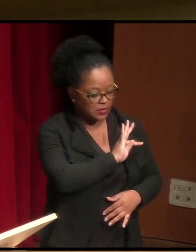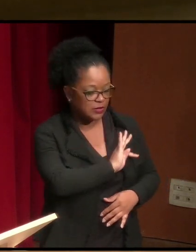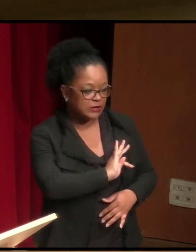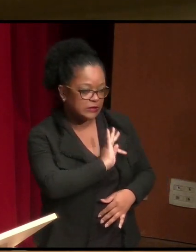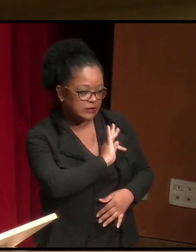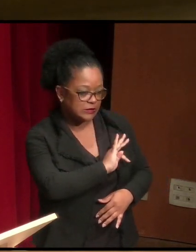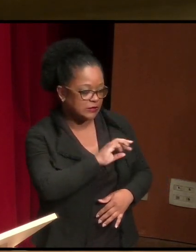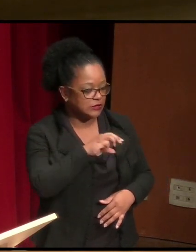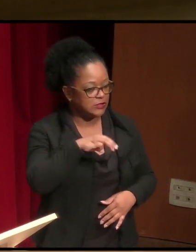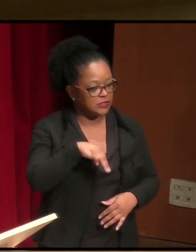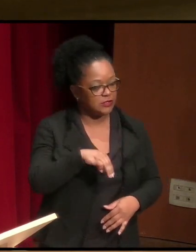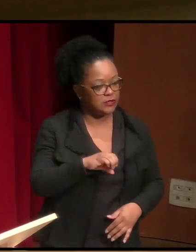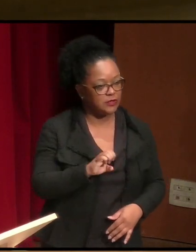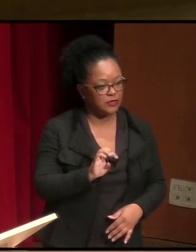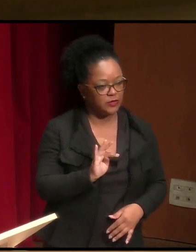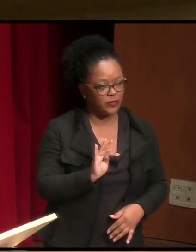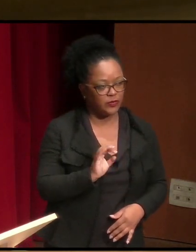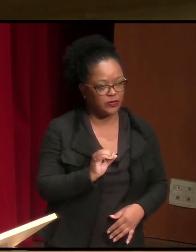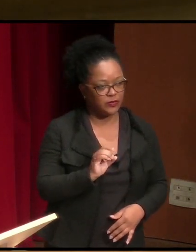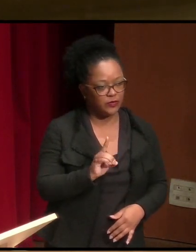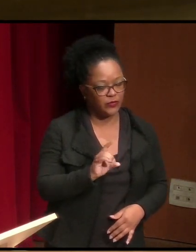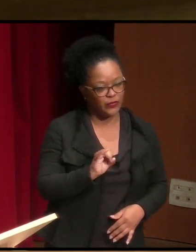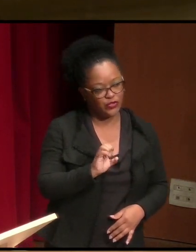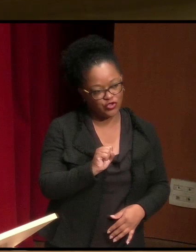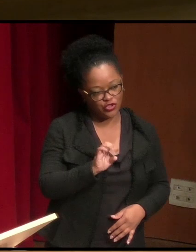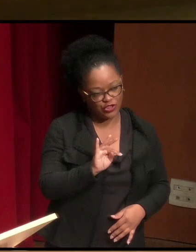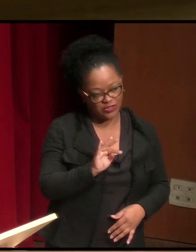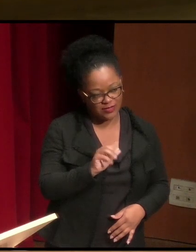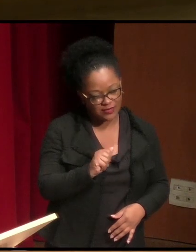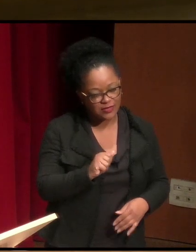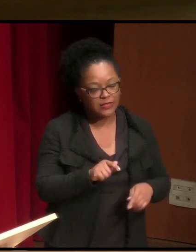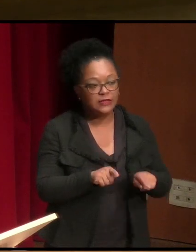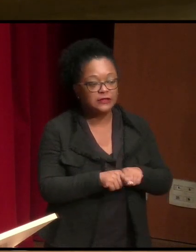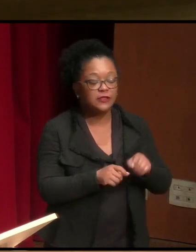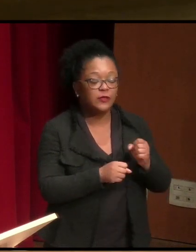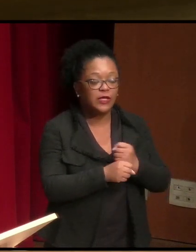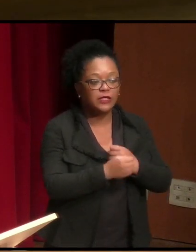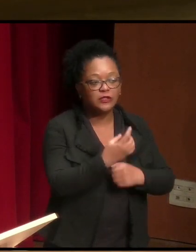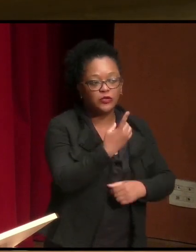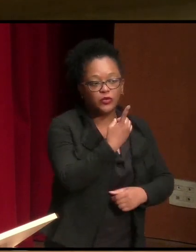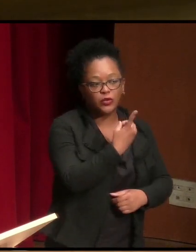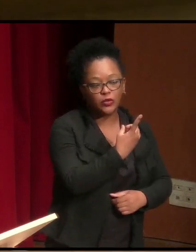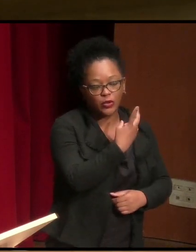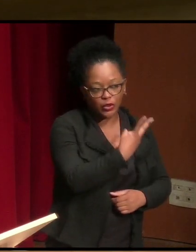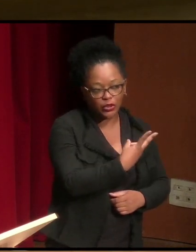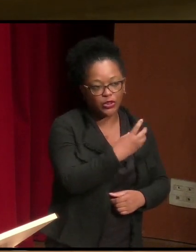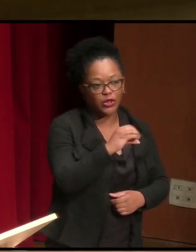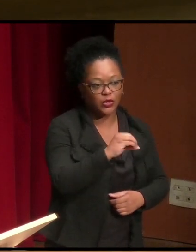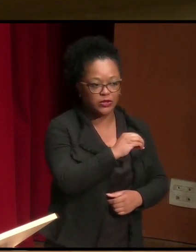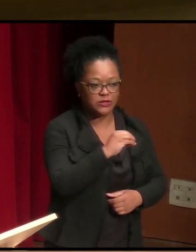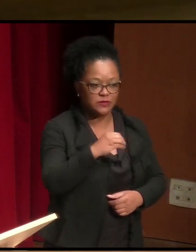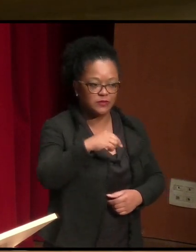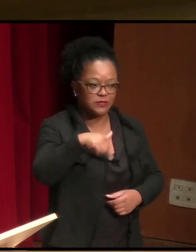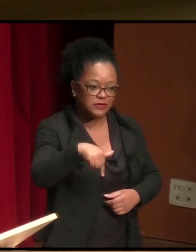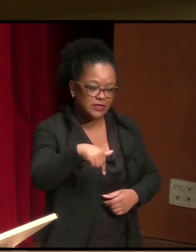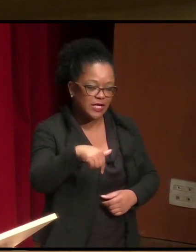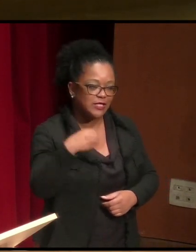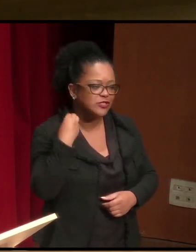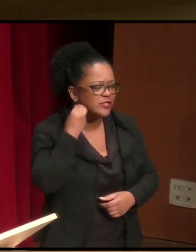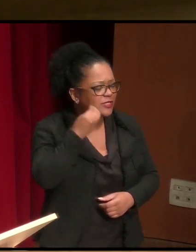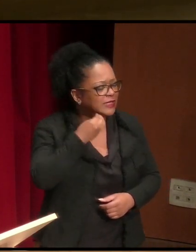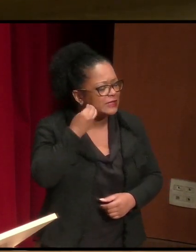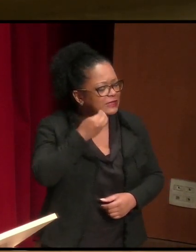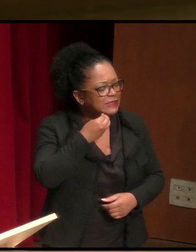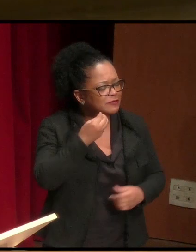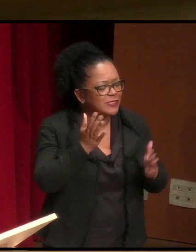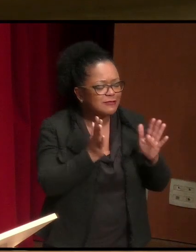pela Metodista. E em 2007 eu tive essa maravilhosa experiência de ganhar uma